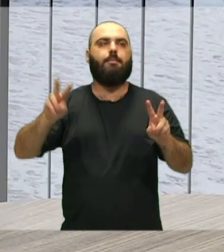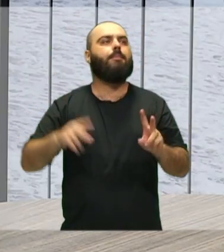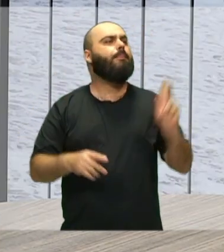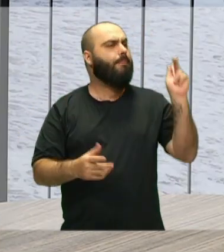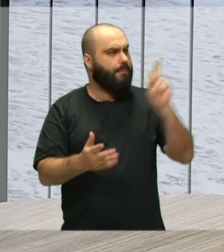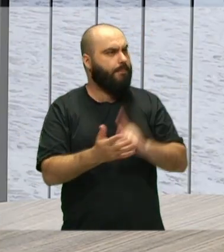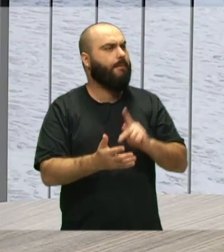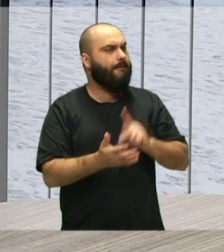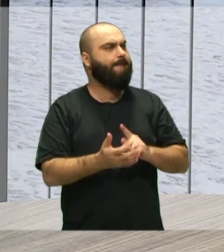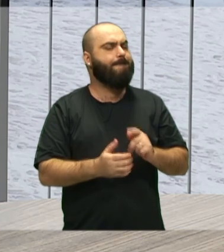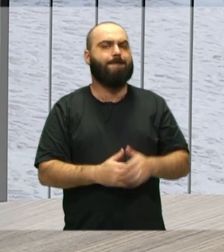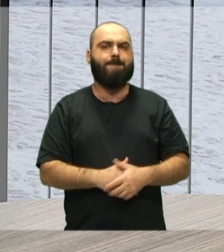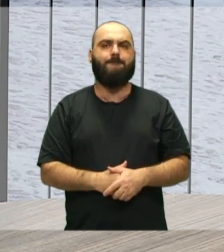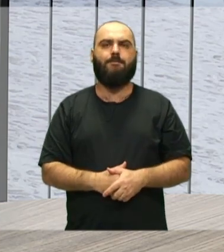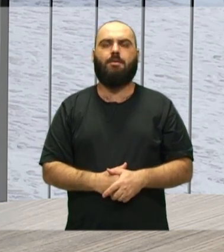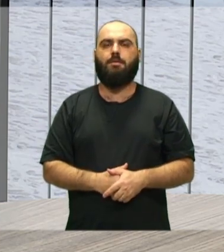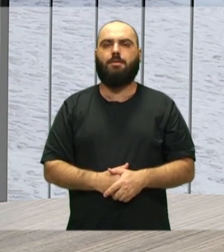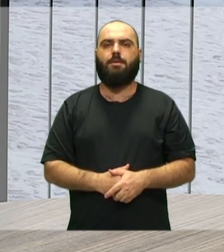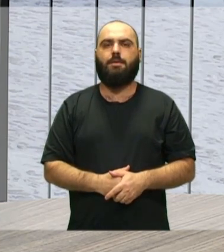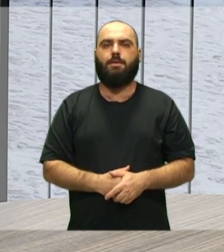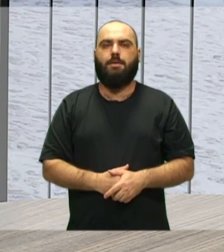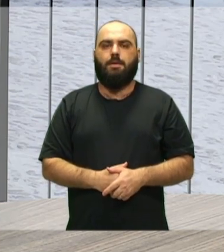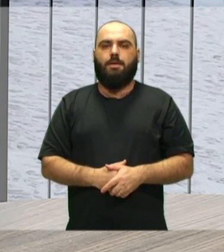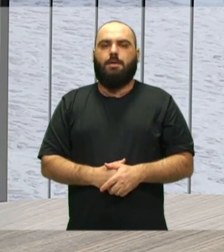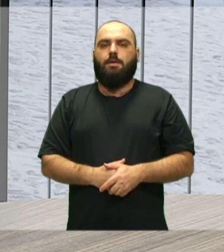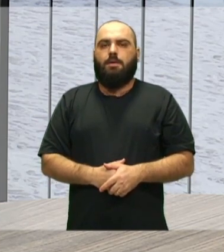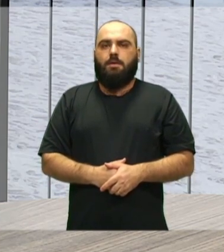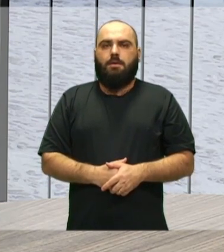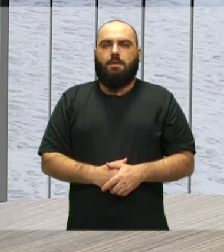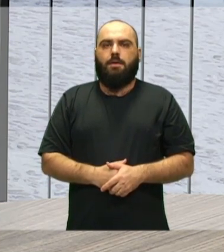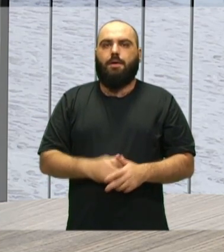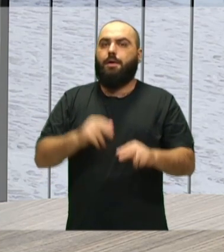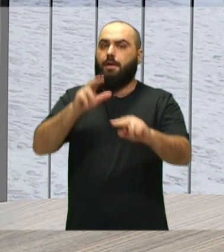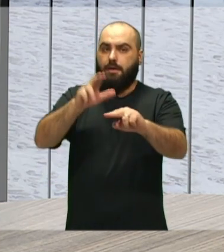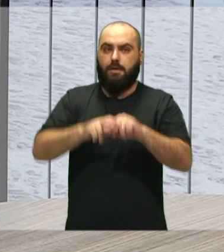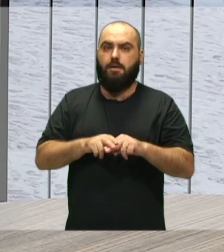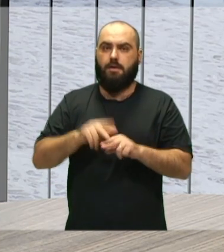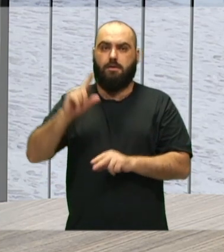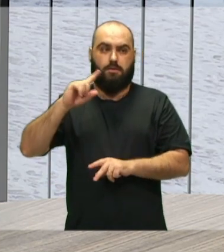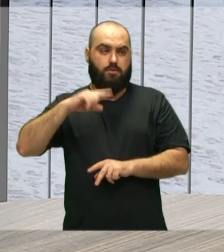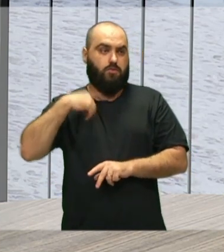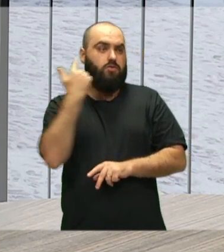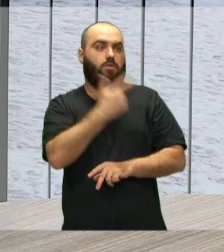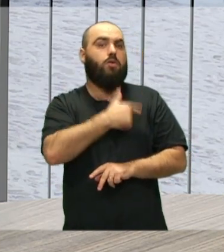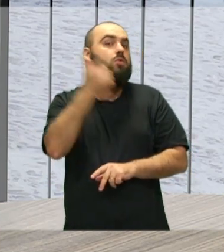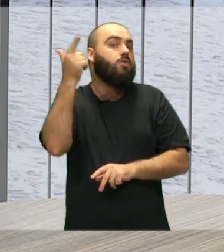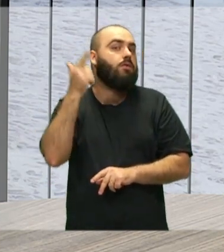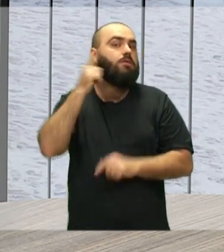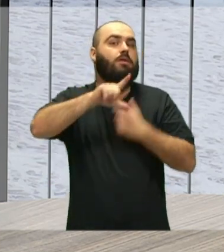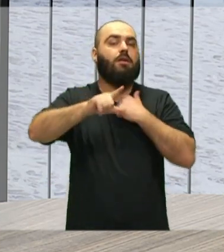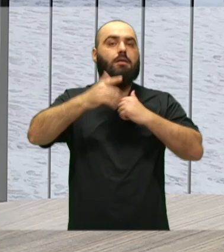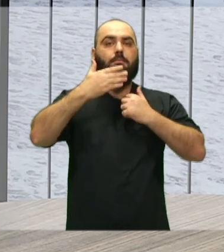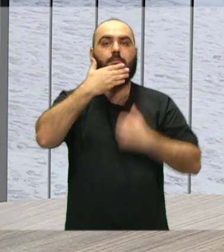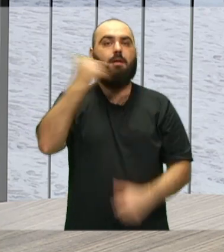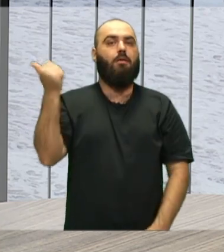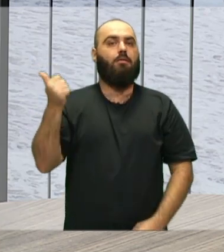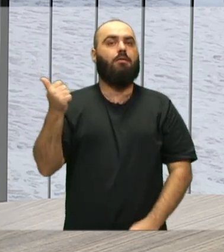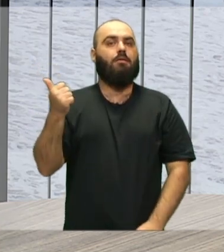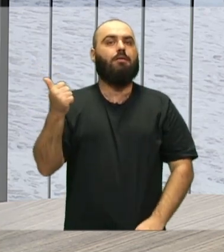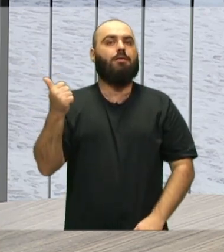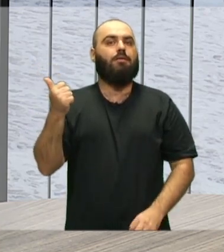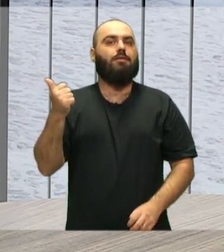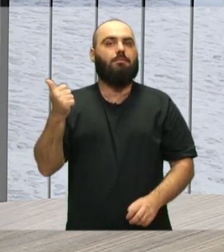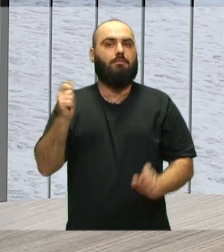Visualizar, né? Então, tudo isso a gente consegue deixar melhor, né? Alcança todo tipo